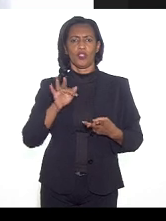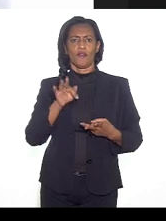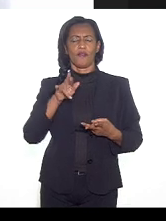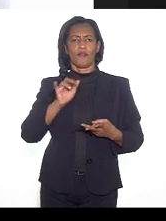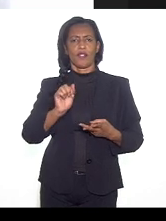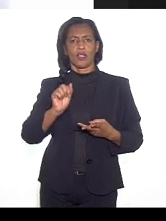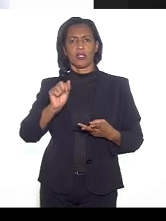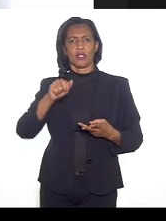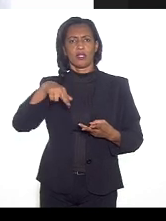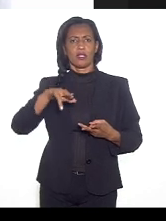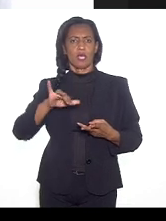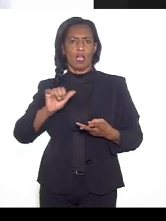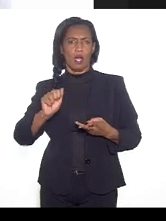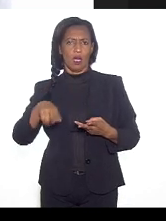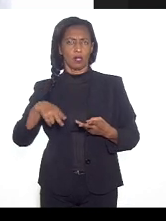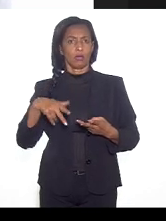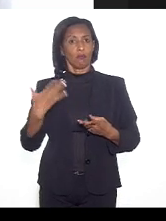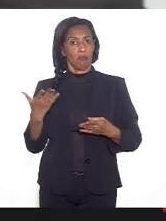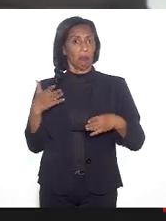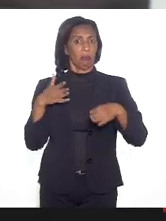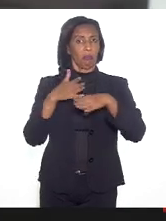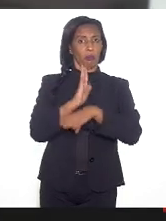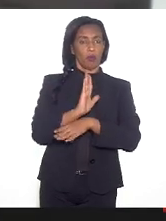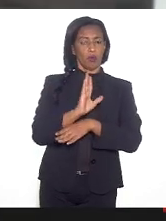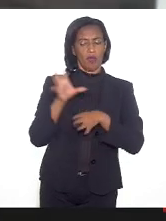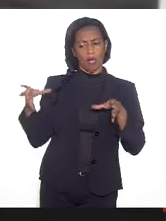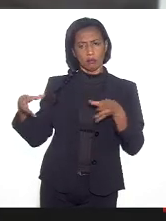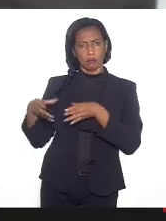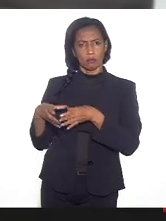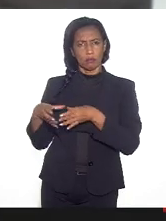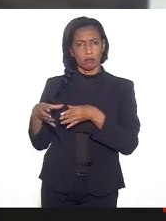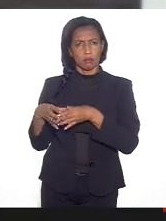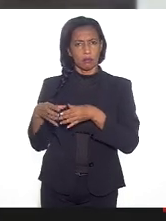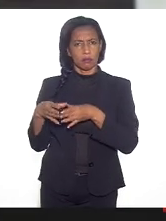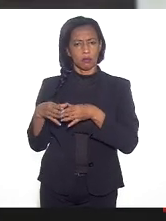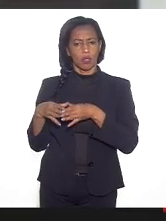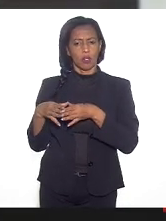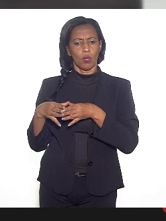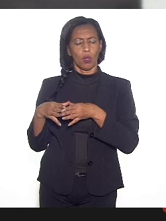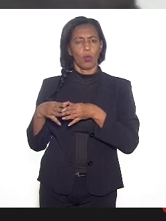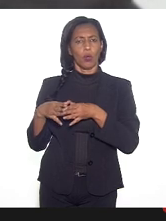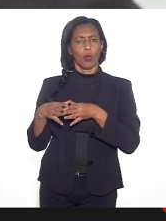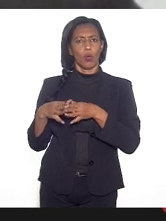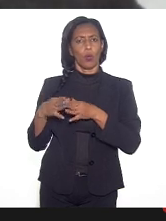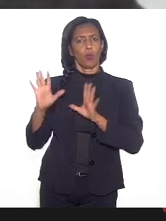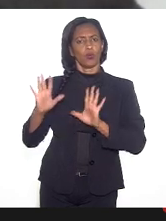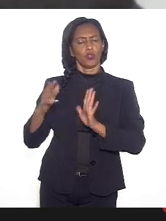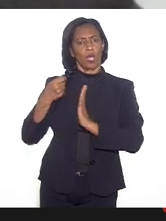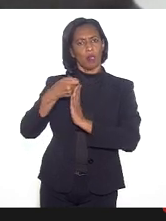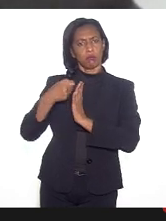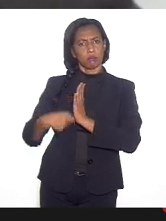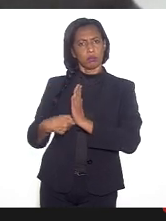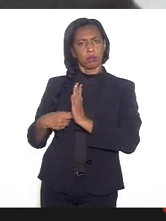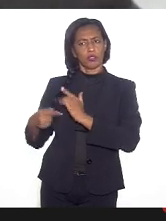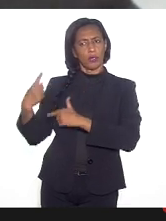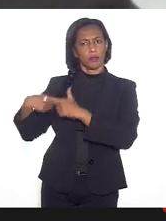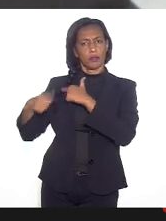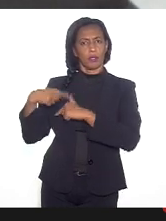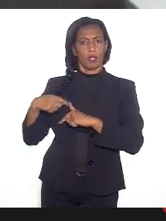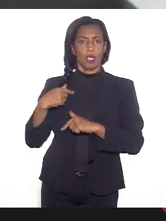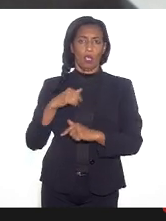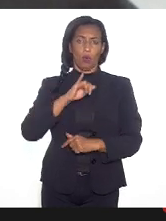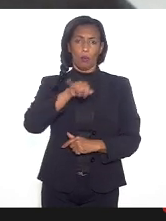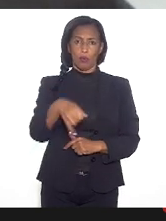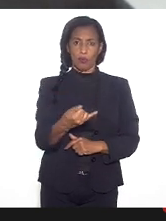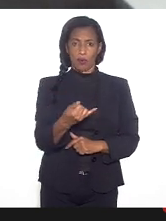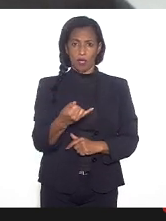Franciane, ficou aprovado nesse colegiado o disposto anteriormente. Eu aproveito que estamos encerrando